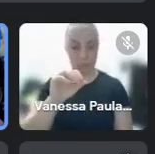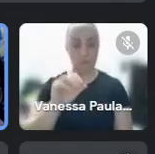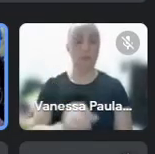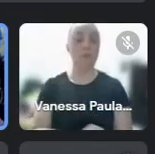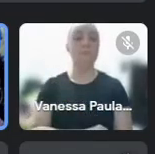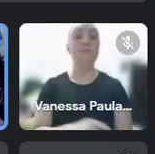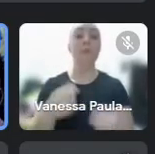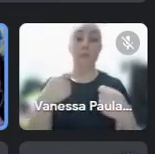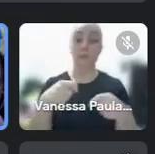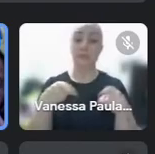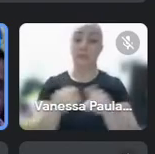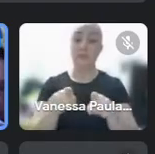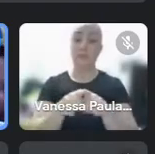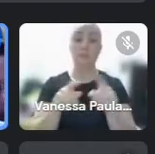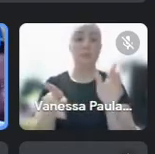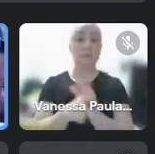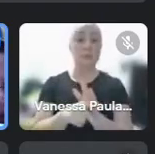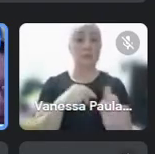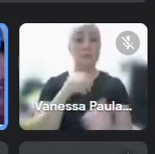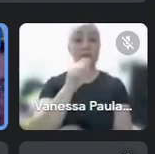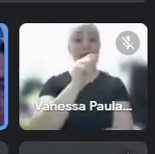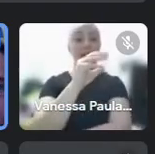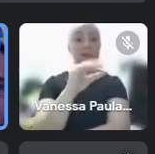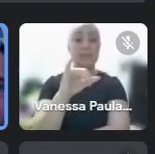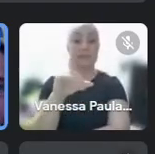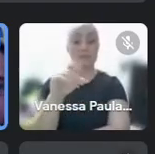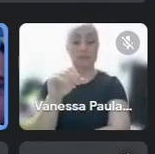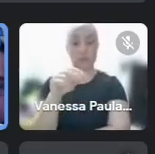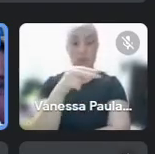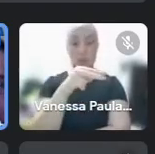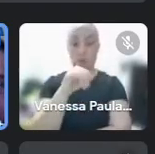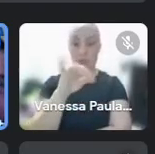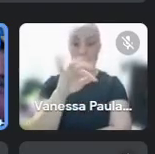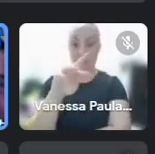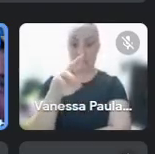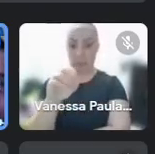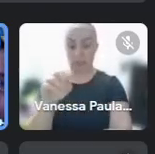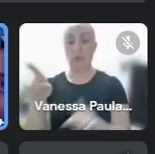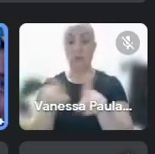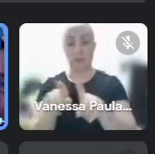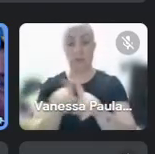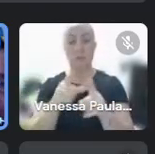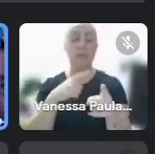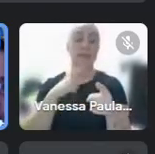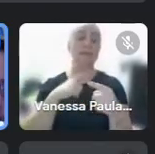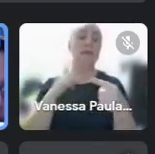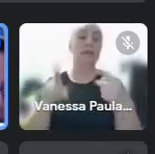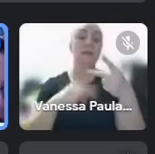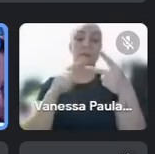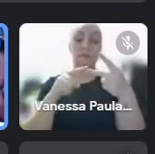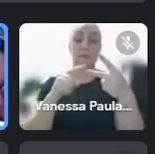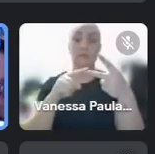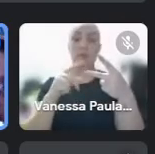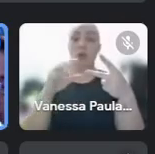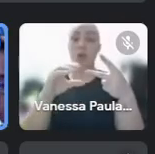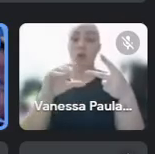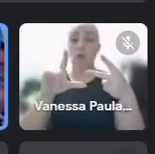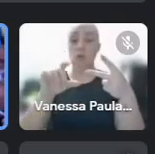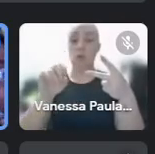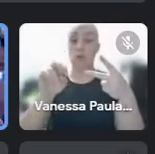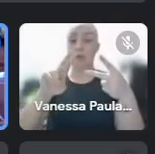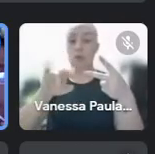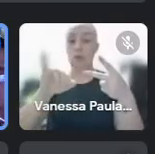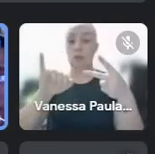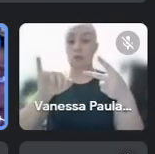Tem que passar além do ácido nítrico, passa ácido nítrico, ácido clorídrico e ácido